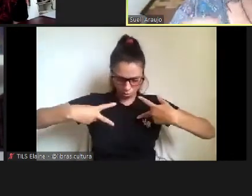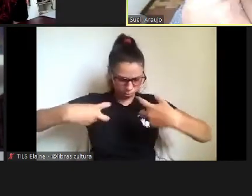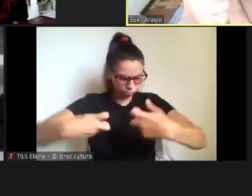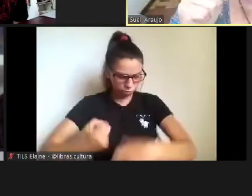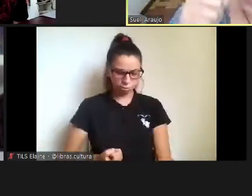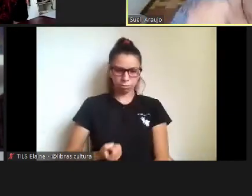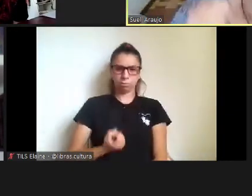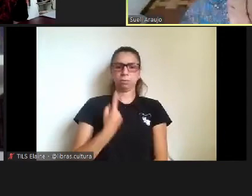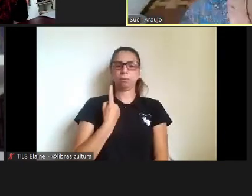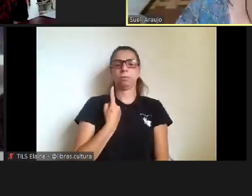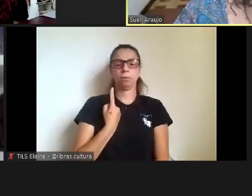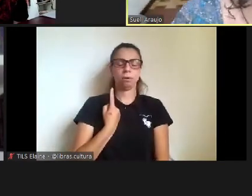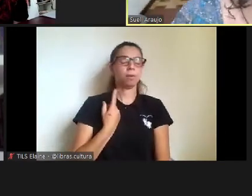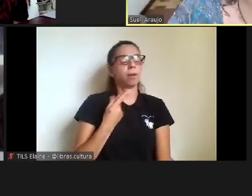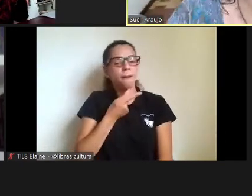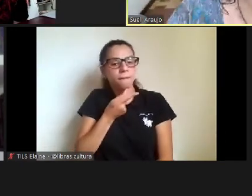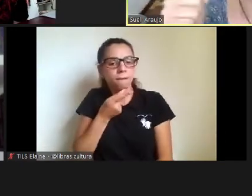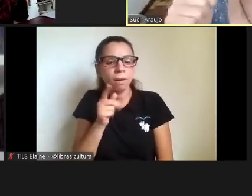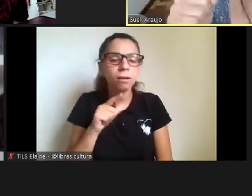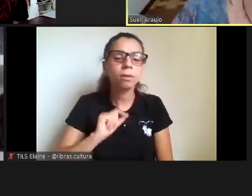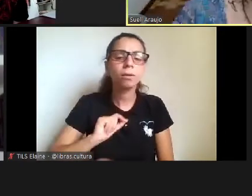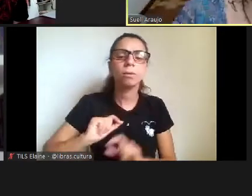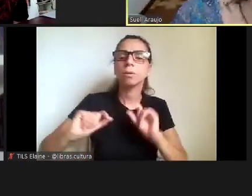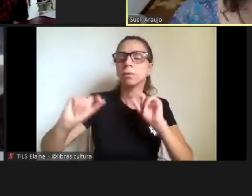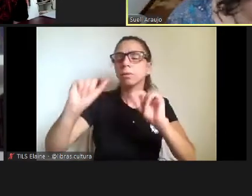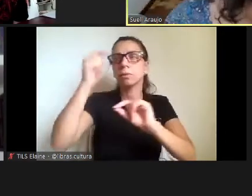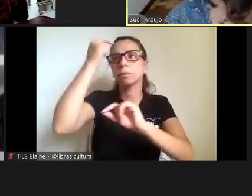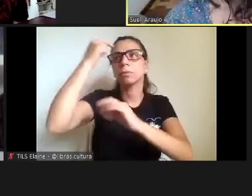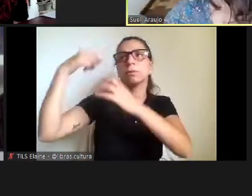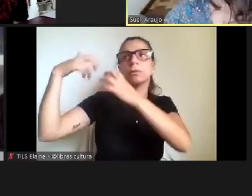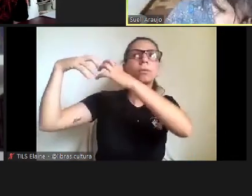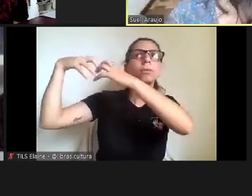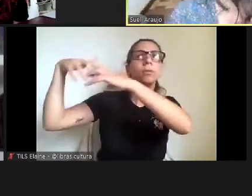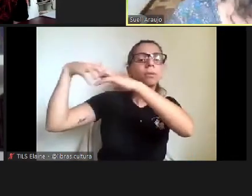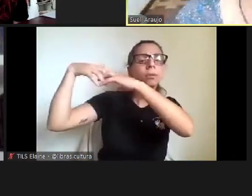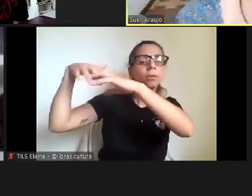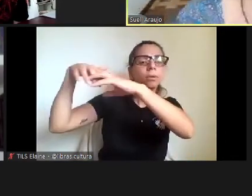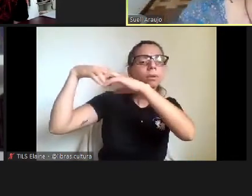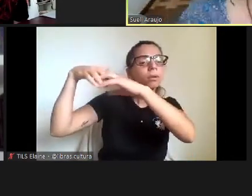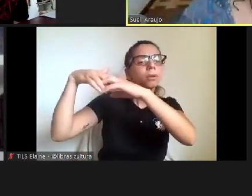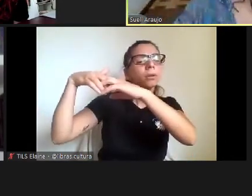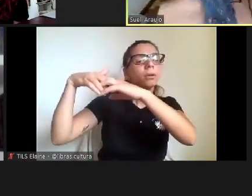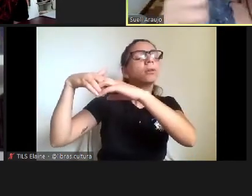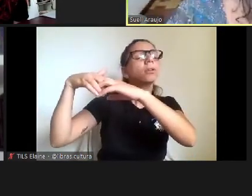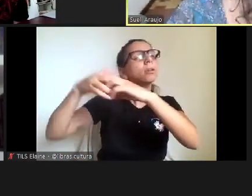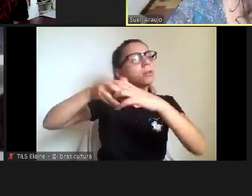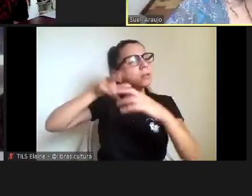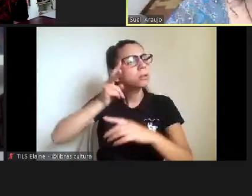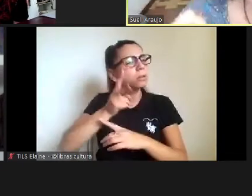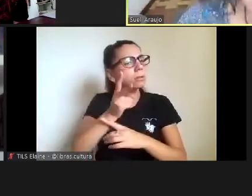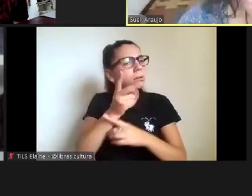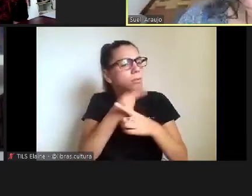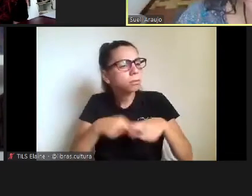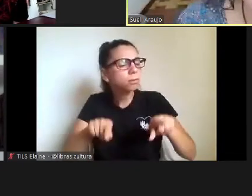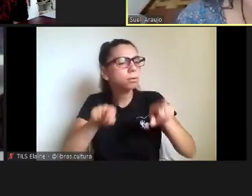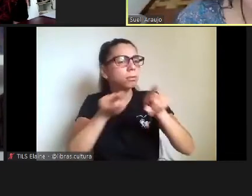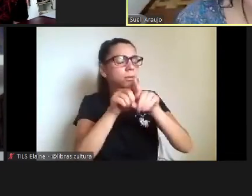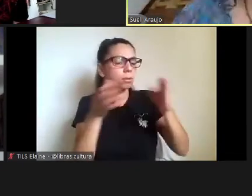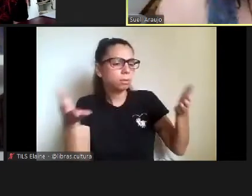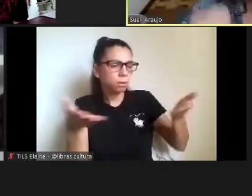que nos é dado a dizer, nos que é dado a pensar. Isso, ao mesmo tempo, como um gesto no